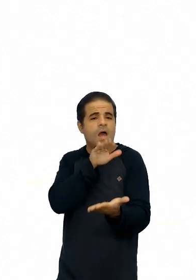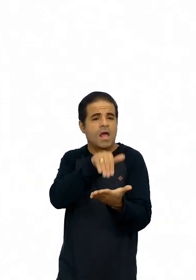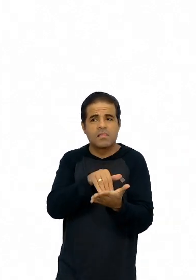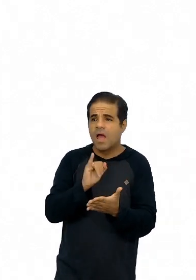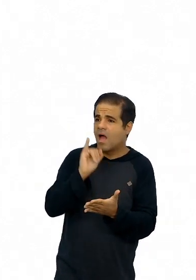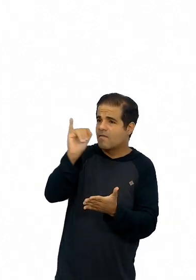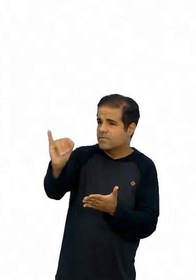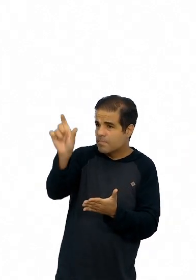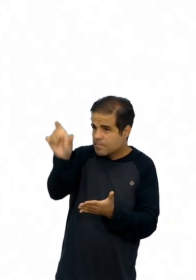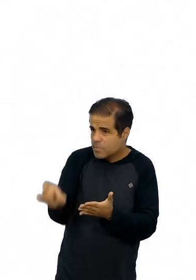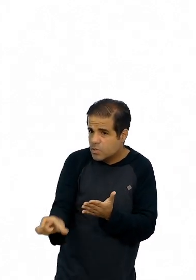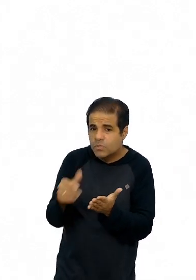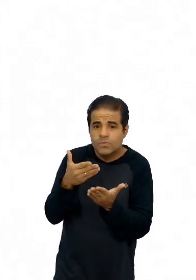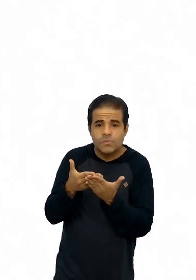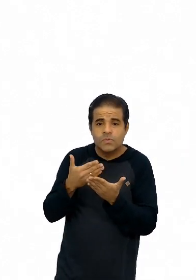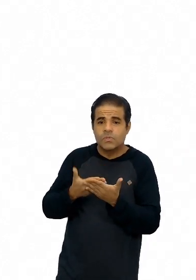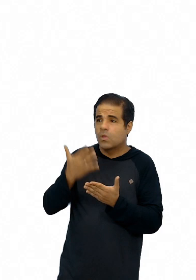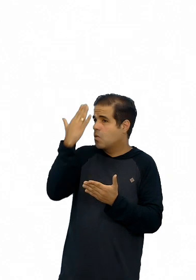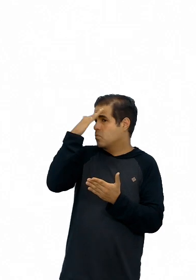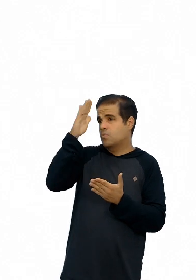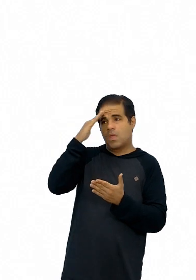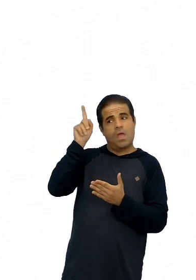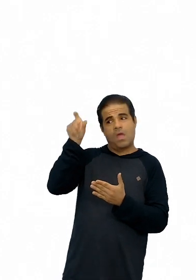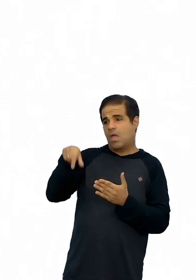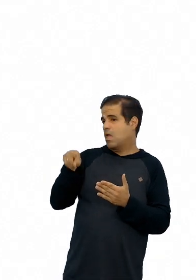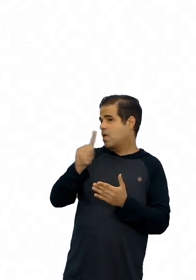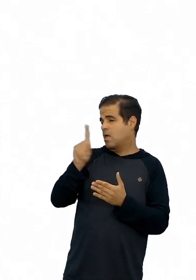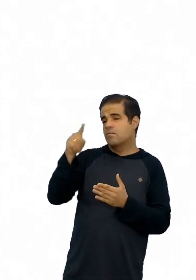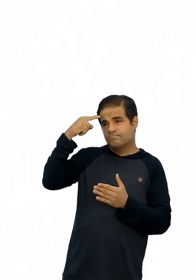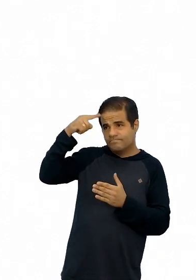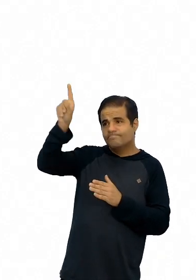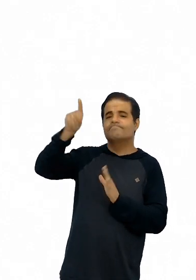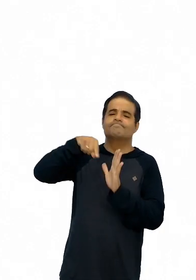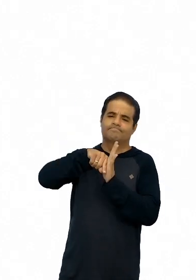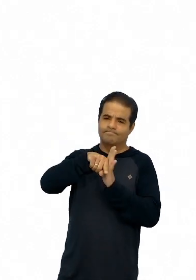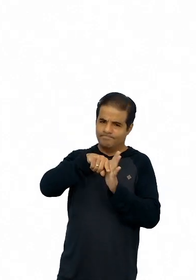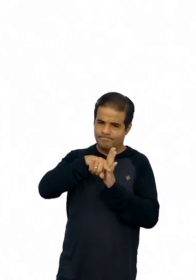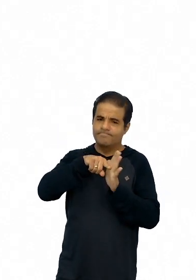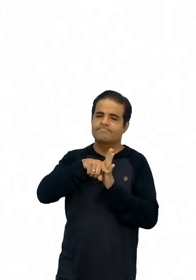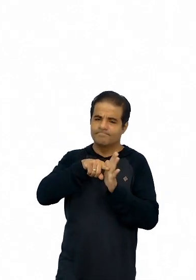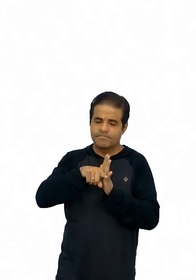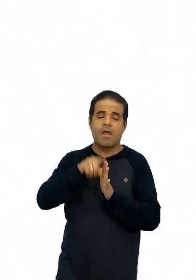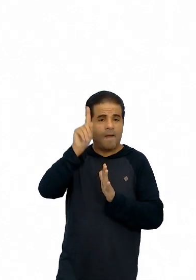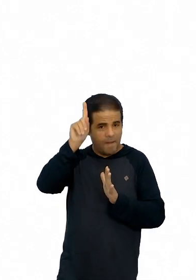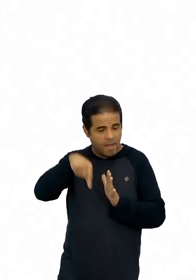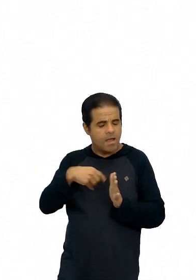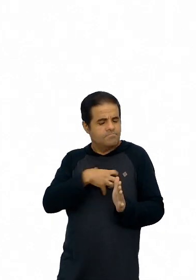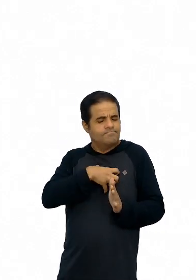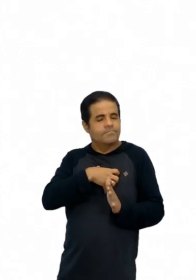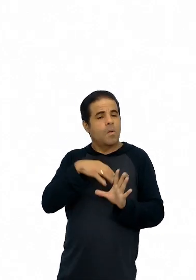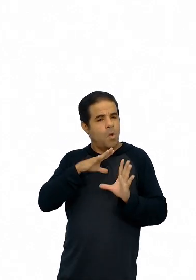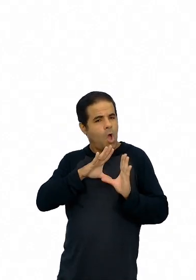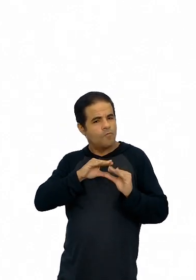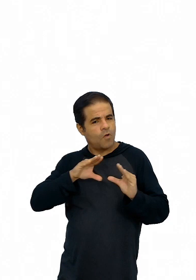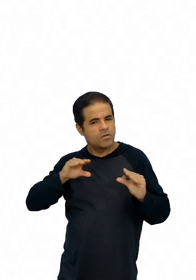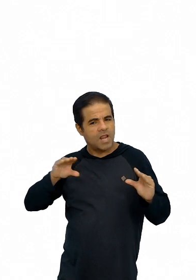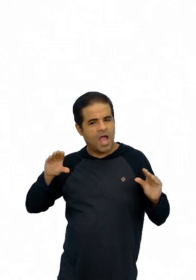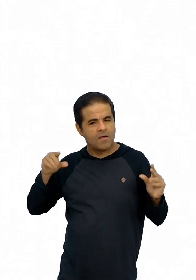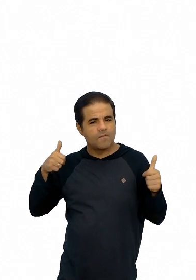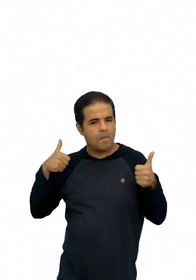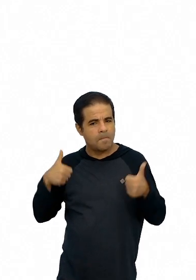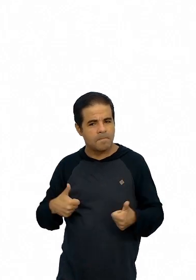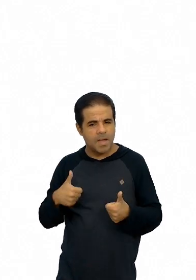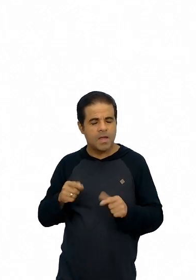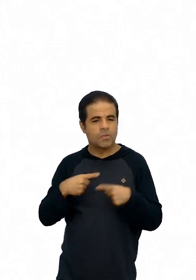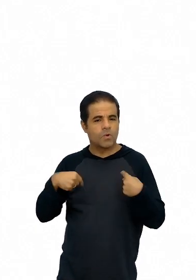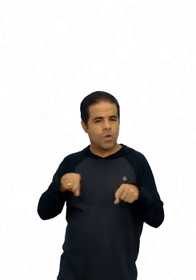os estudantes, isso eu não compreendo, isso eu vou ter que pesquisar, tá? Isso é quando a gente se sente confortável do